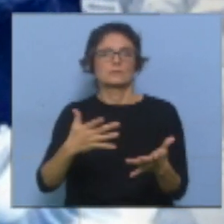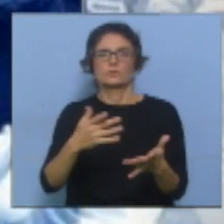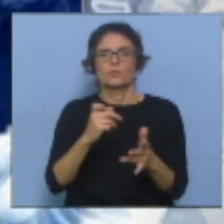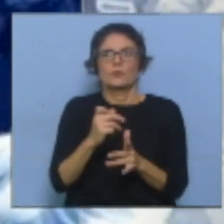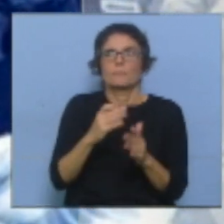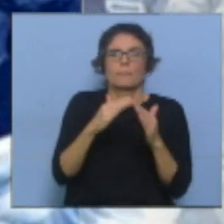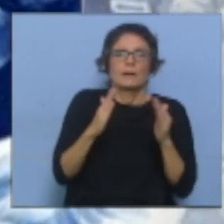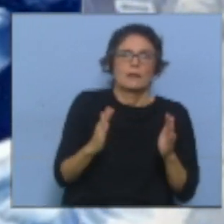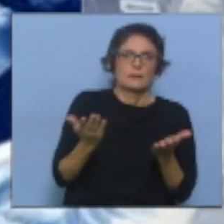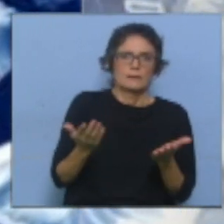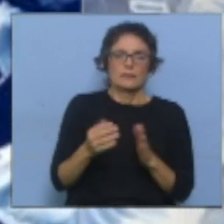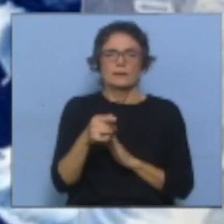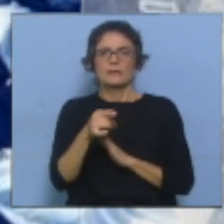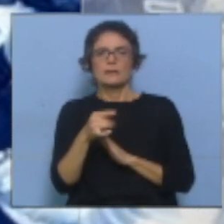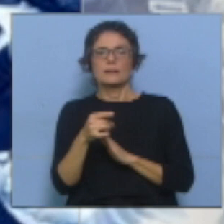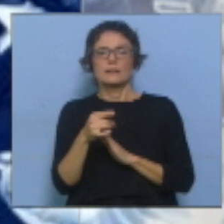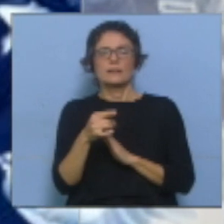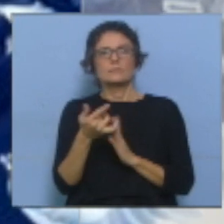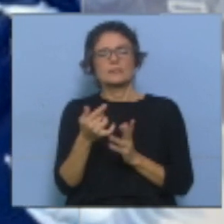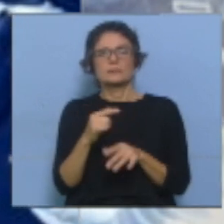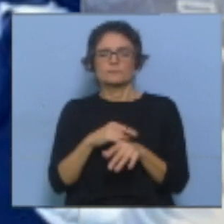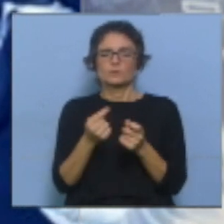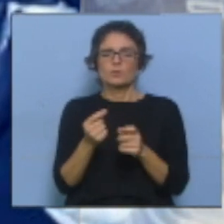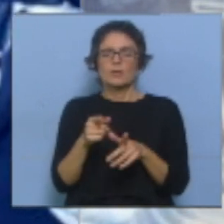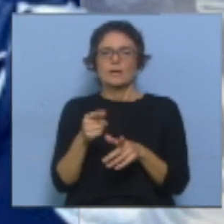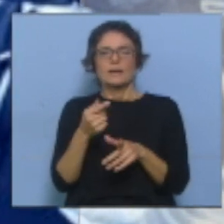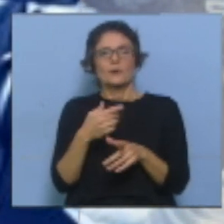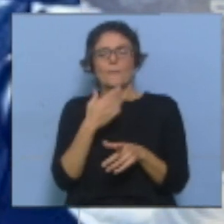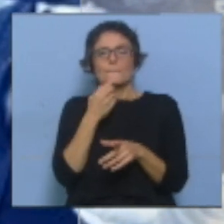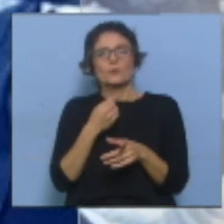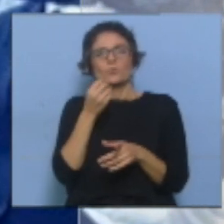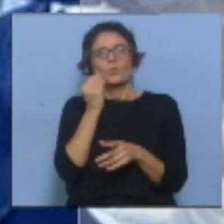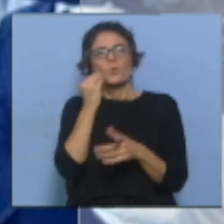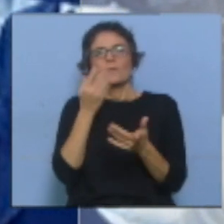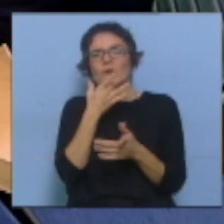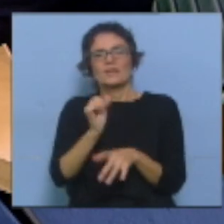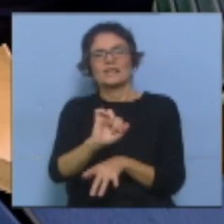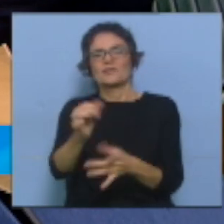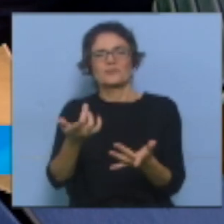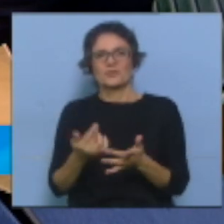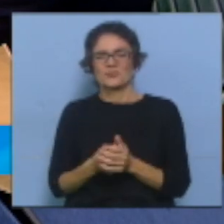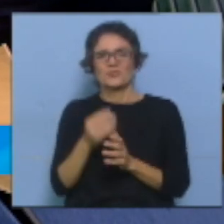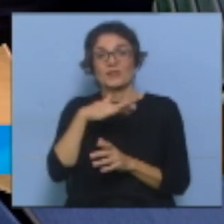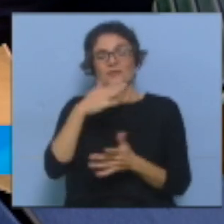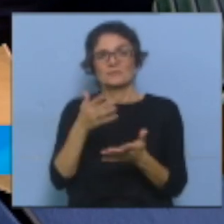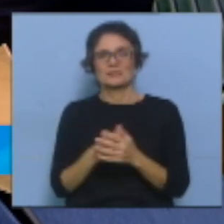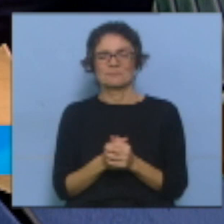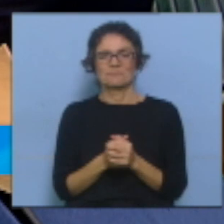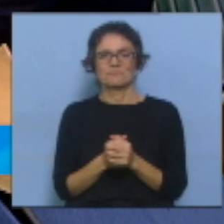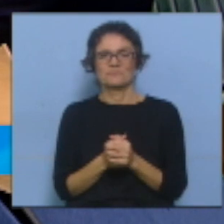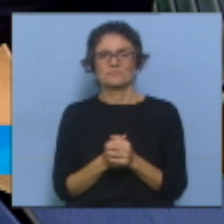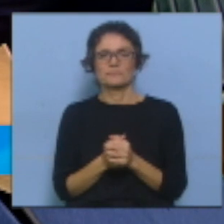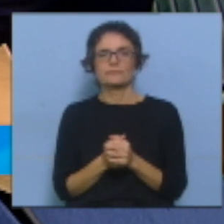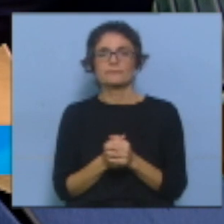temos fossem para recordar de que forma é que conseguem viver o Natal em família. Como é que o viveram? mais uma vez, é